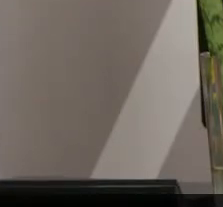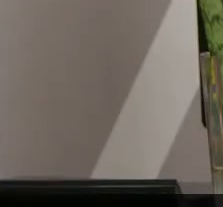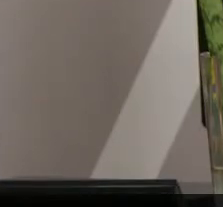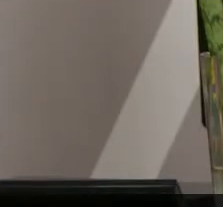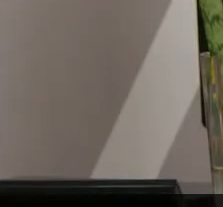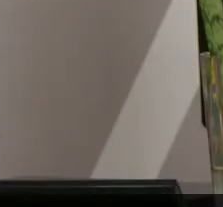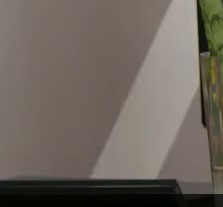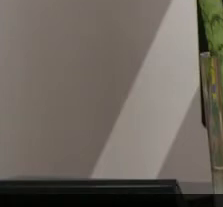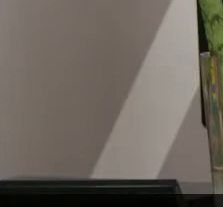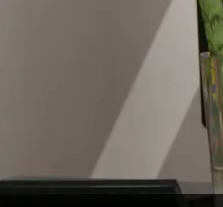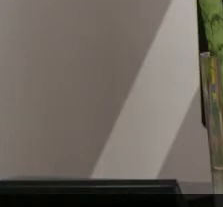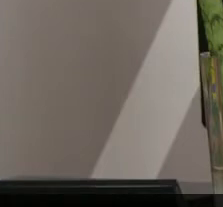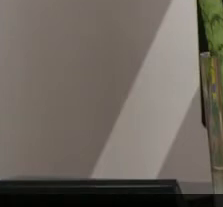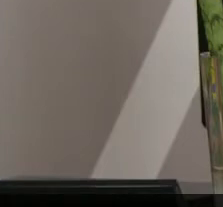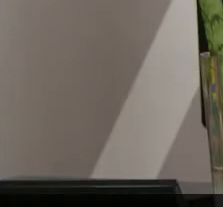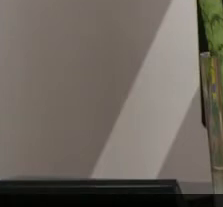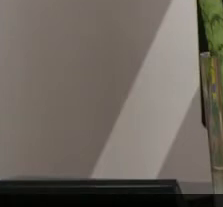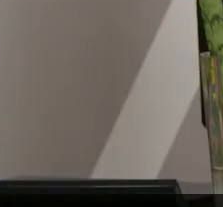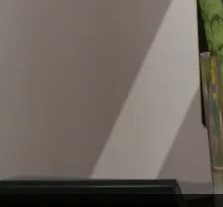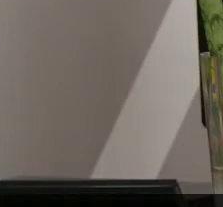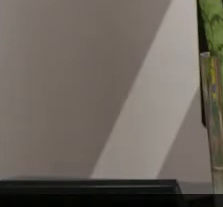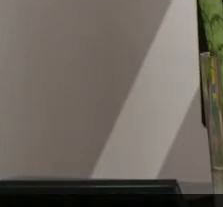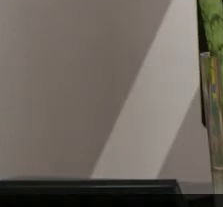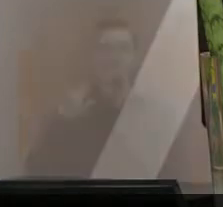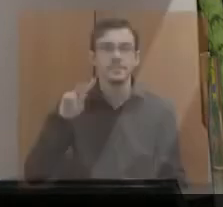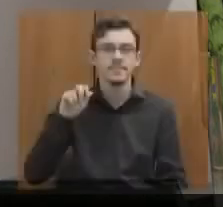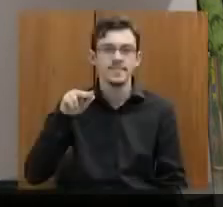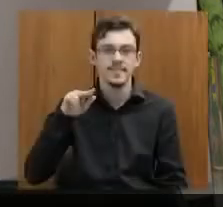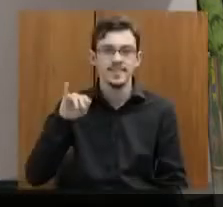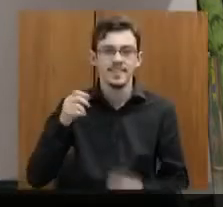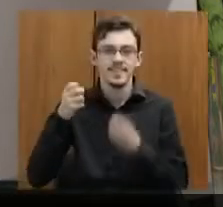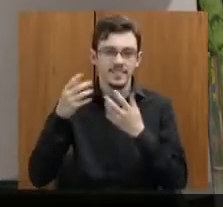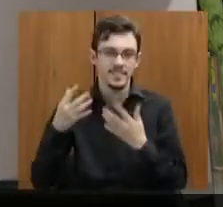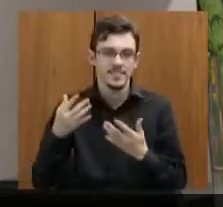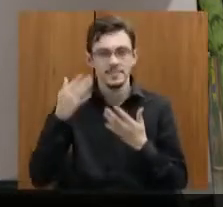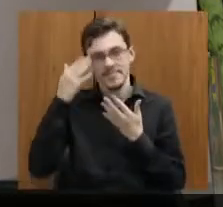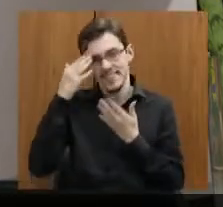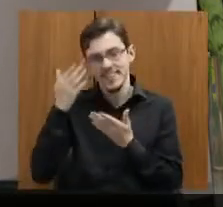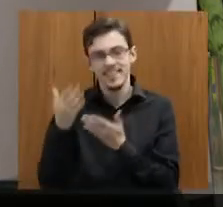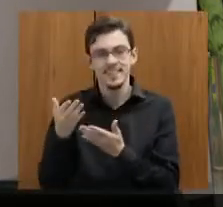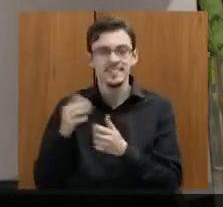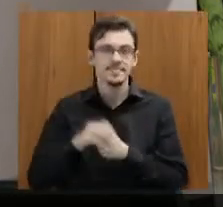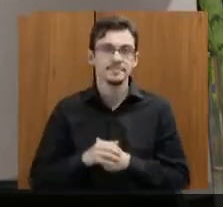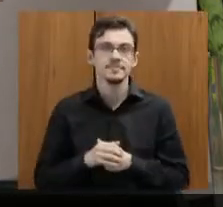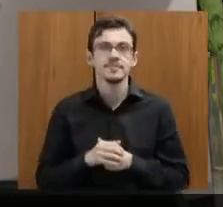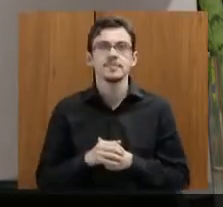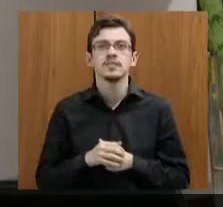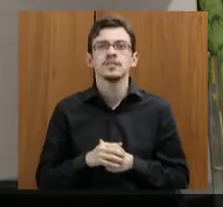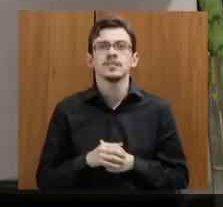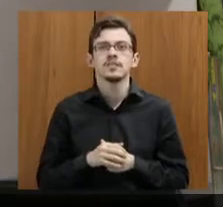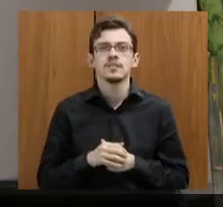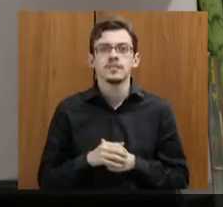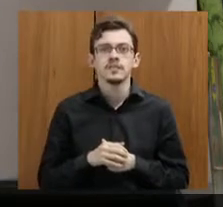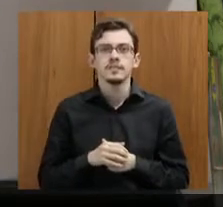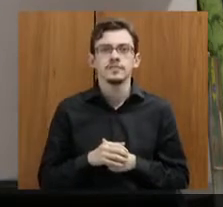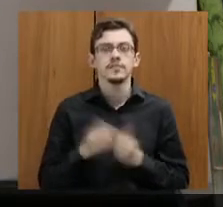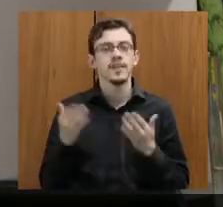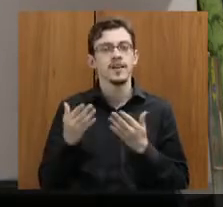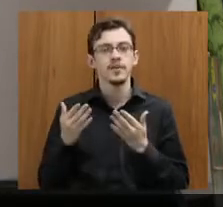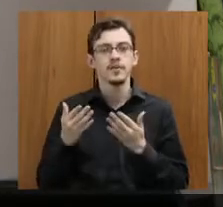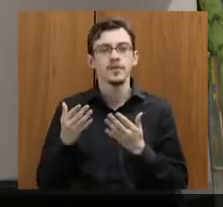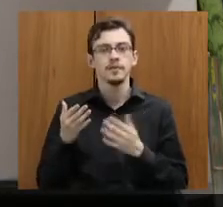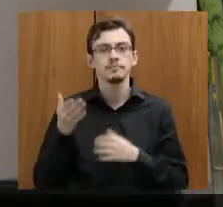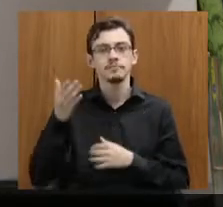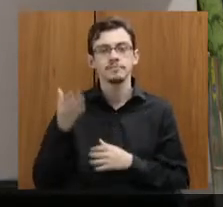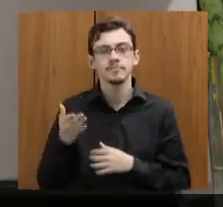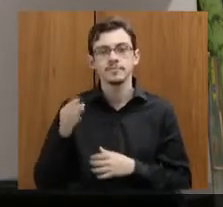muito obrigada eu é palavras muito muito obrigada E agora passamos a palavra ao senhor